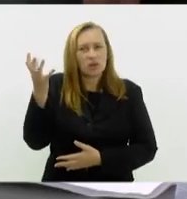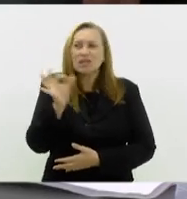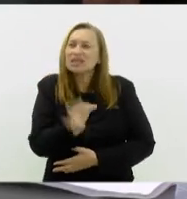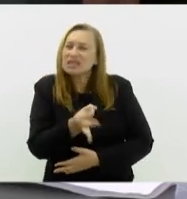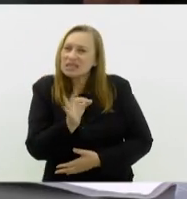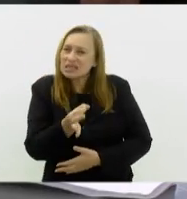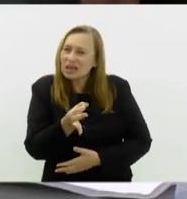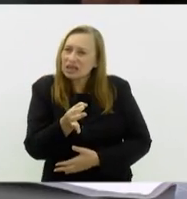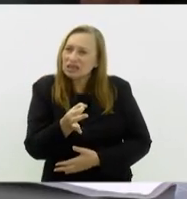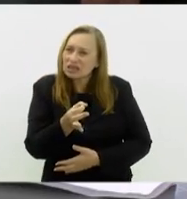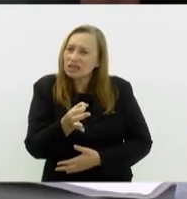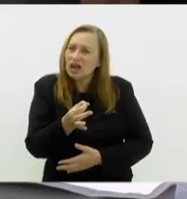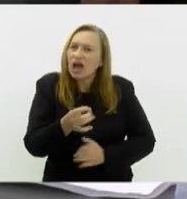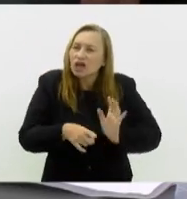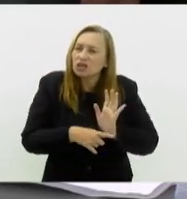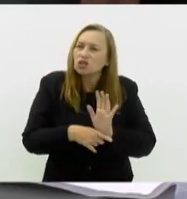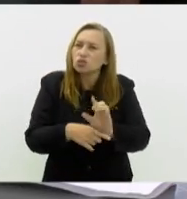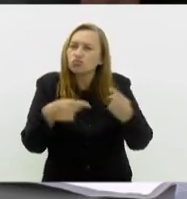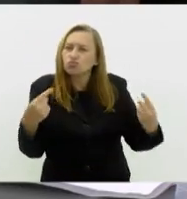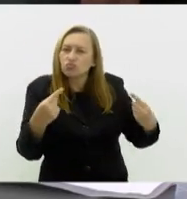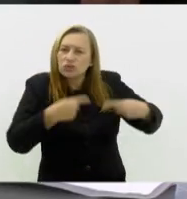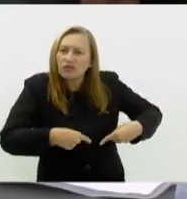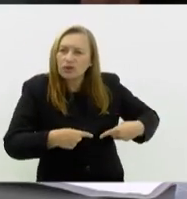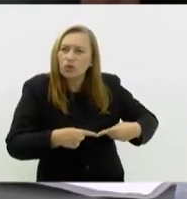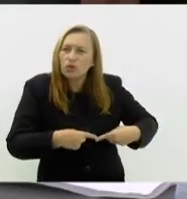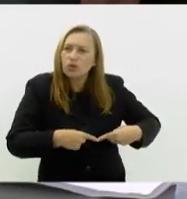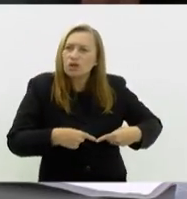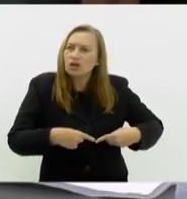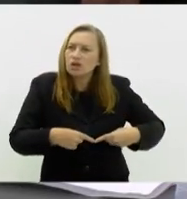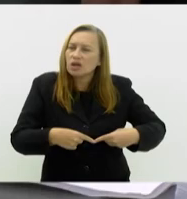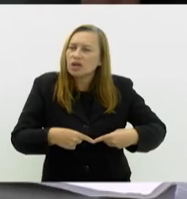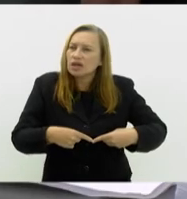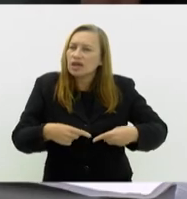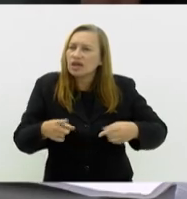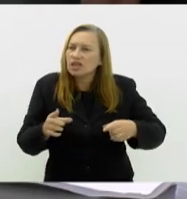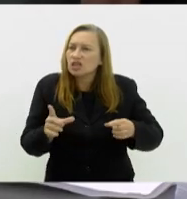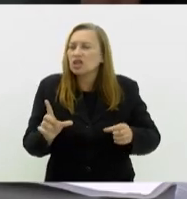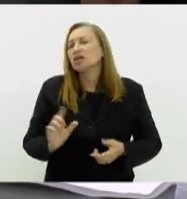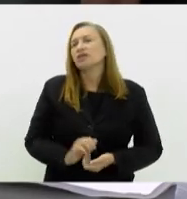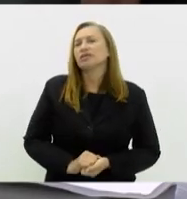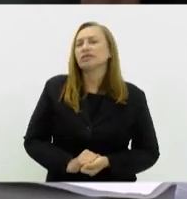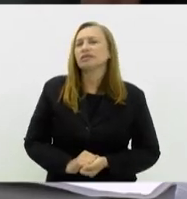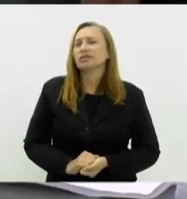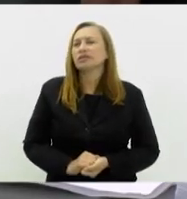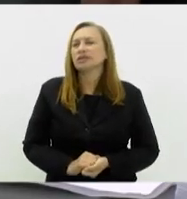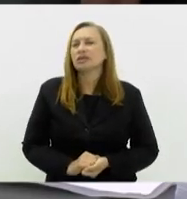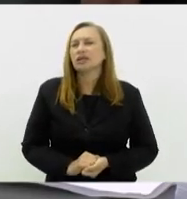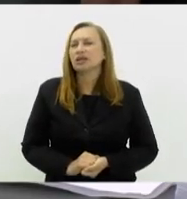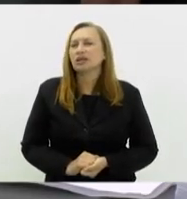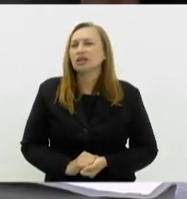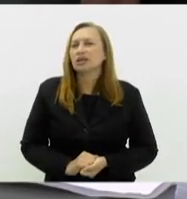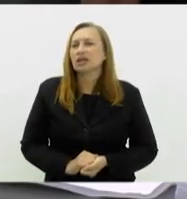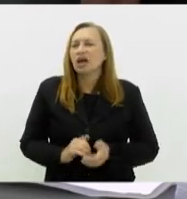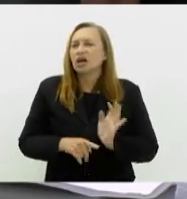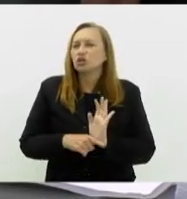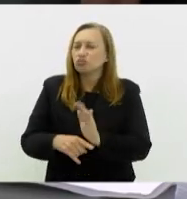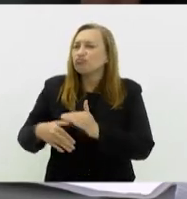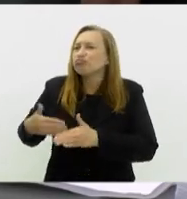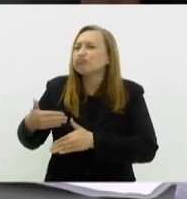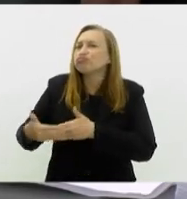dê conta do nosso desafio que é minorar não é esse esse processo